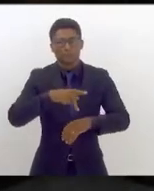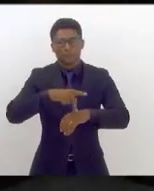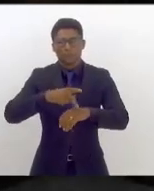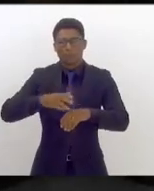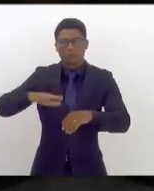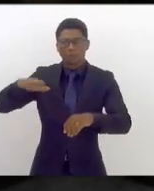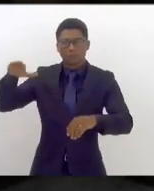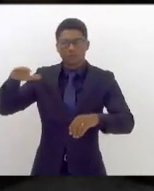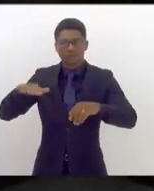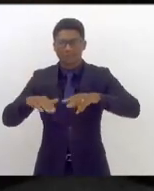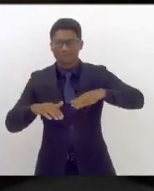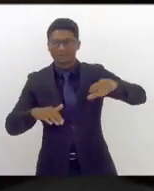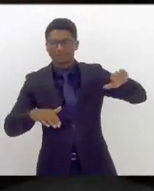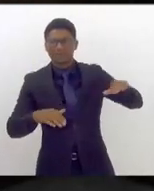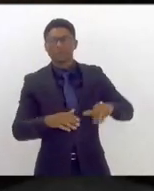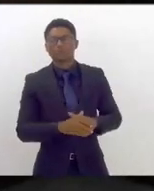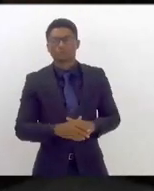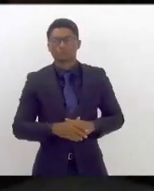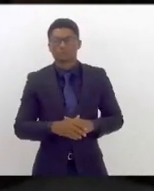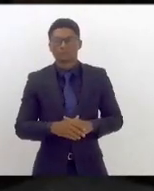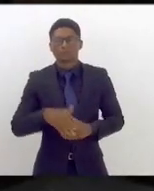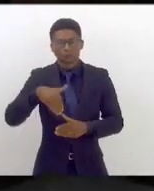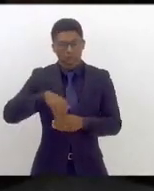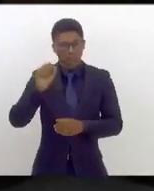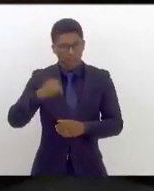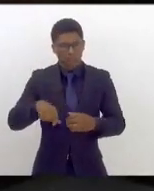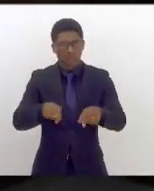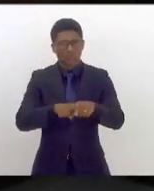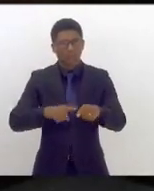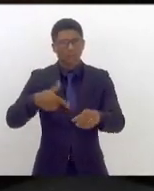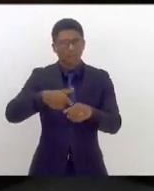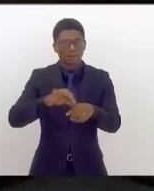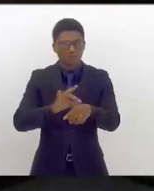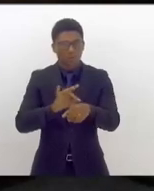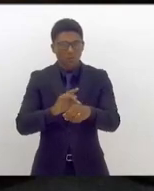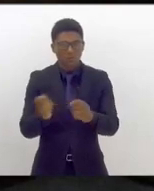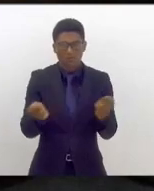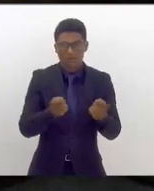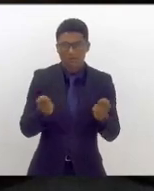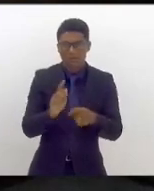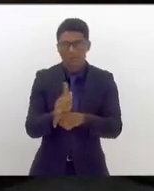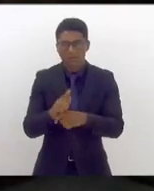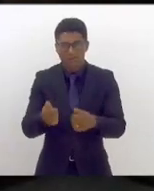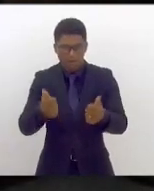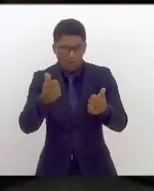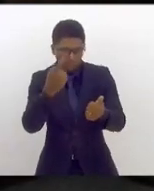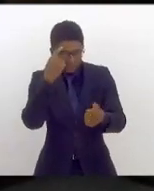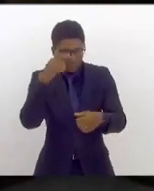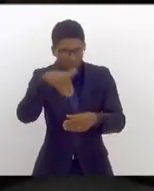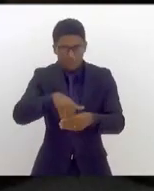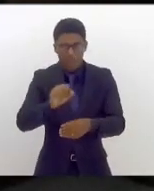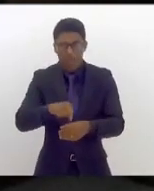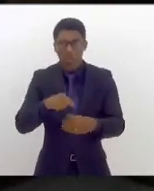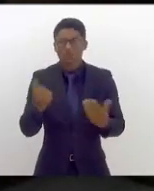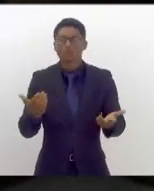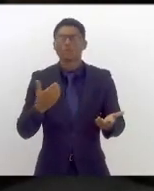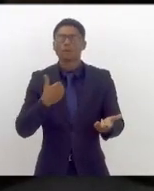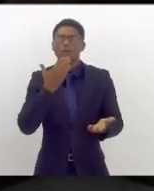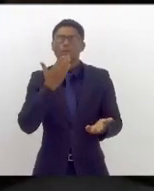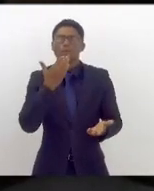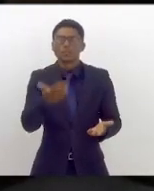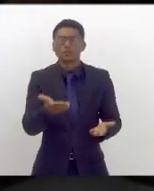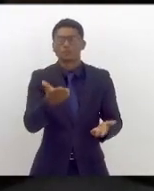botou a favor de melhorar a gestão petrolífera então Presidente eu quero fazer um apelo ao Excelência em nome da sua